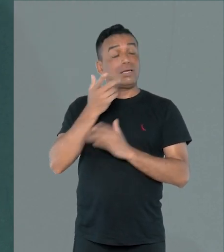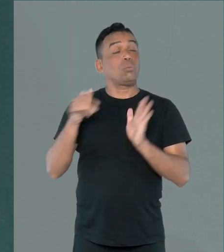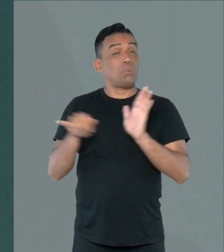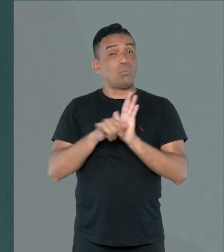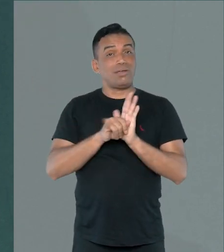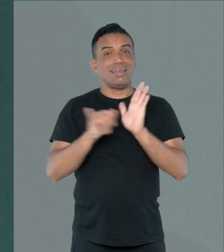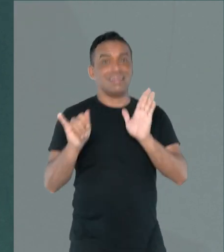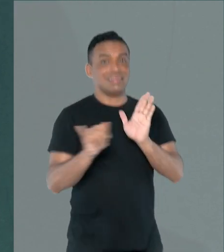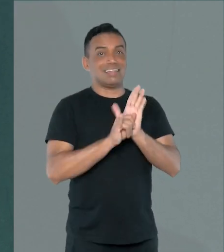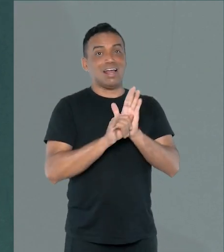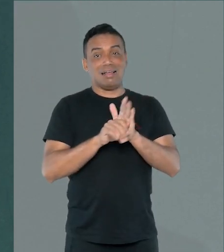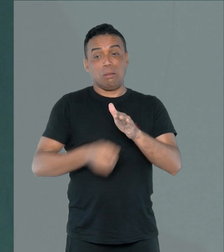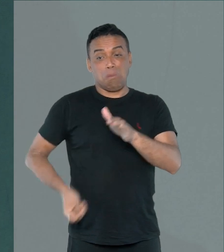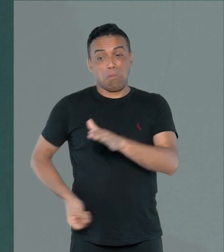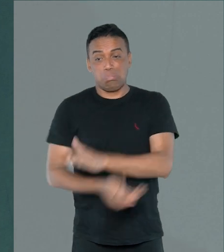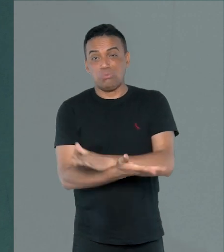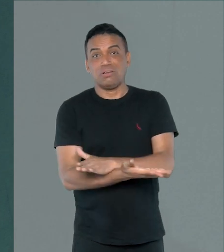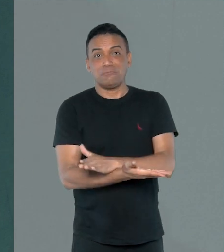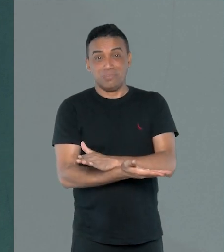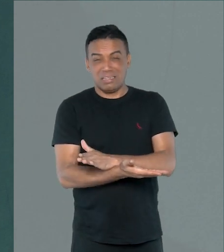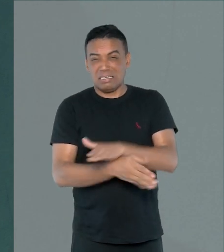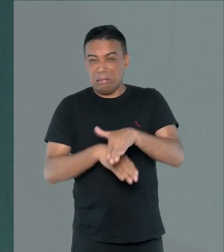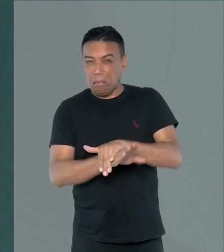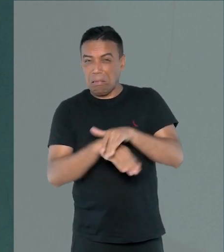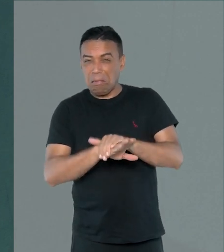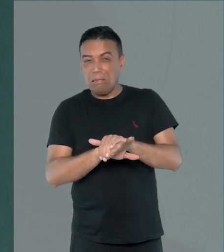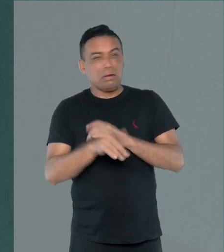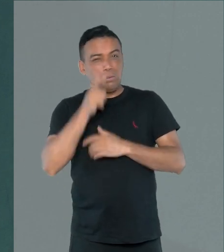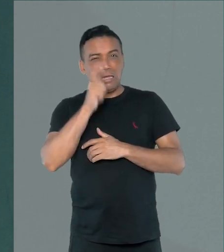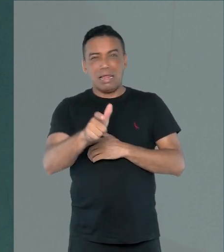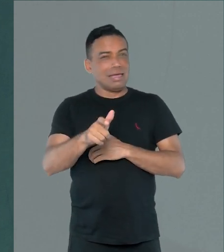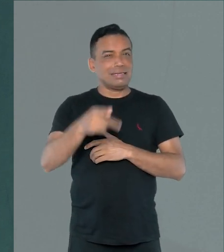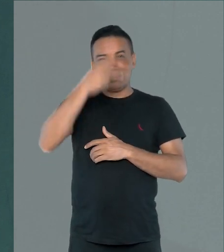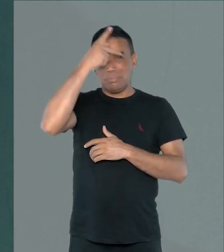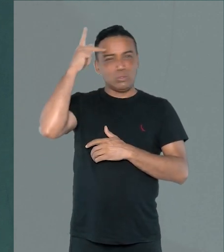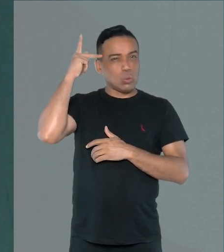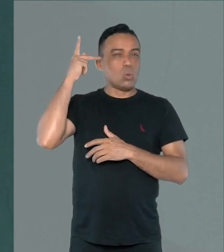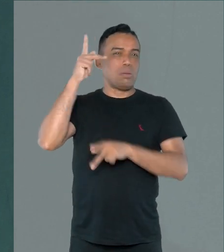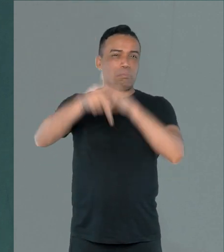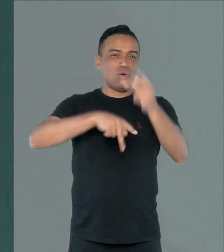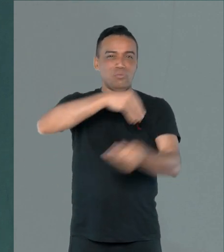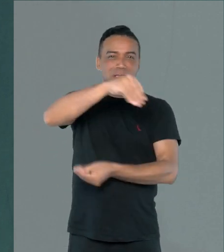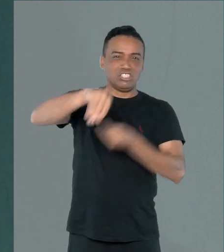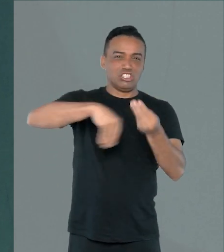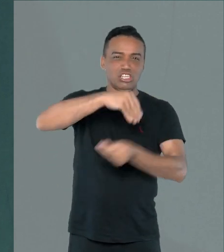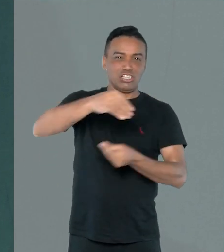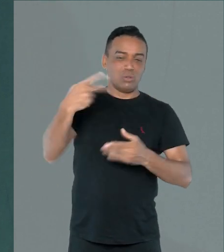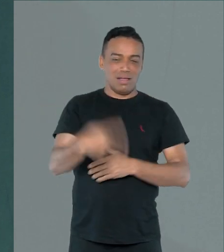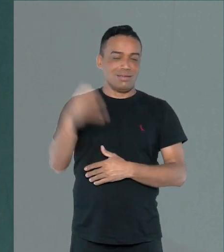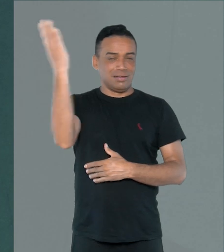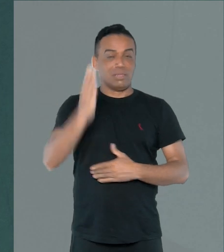está deixando embaixo do tapete, porque não interessa valorizar esses mestiços brasileiros. Isso é uma coisa interessante. Mas,